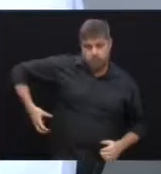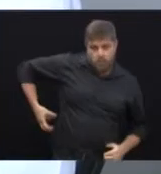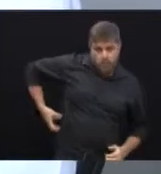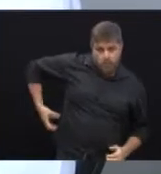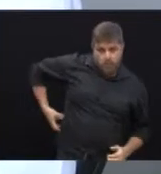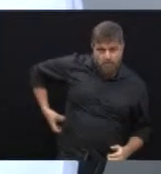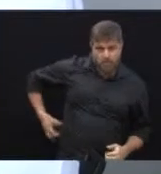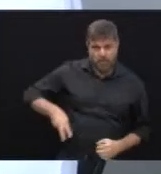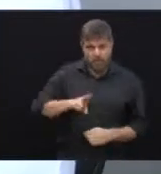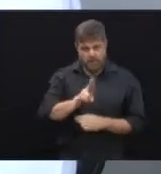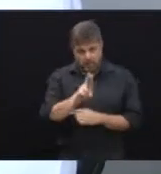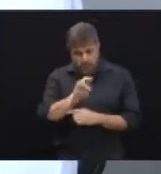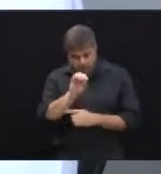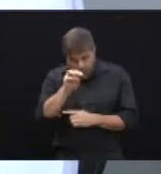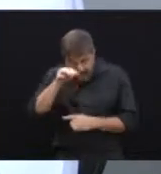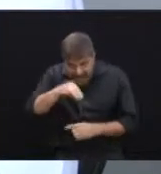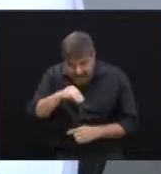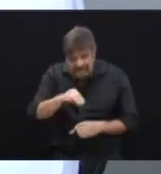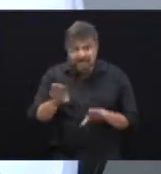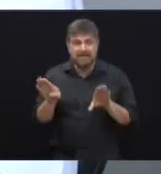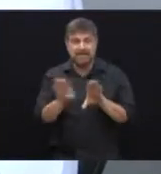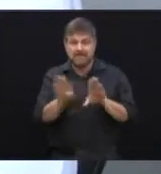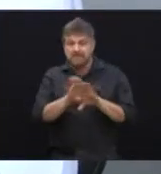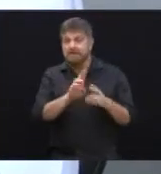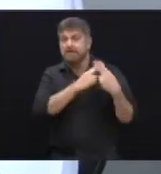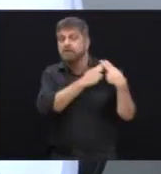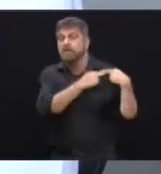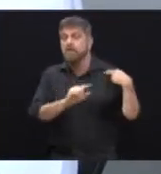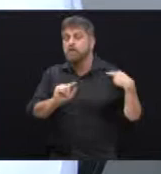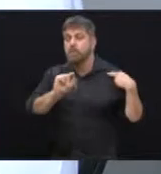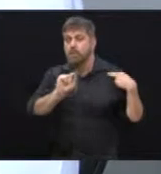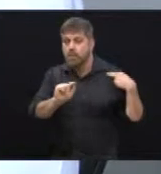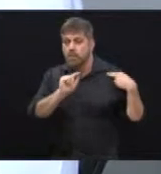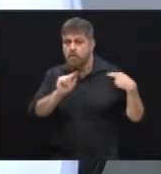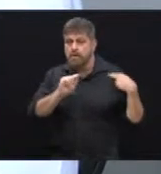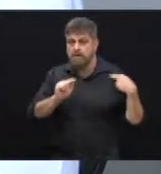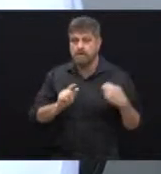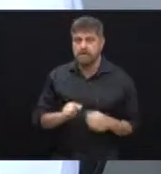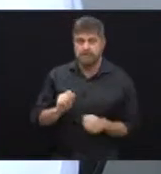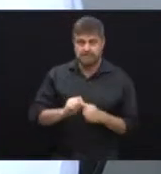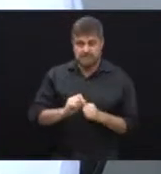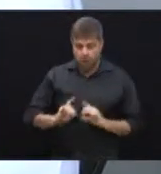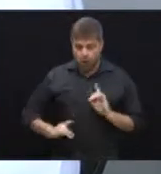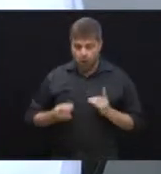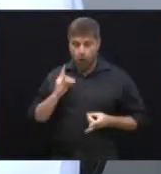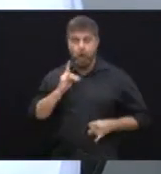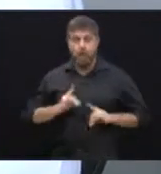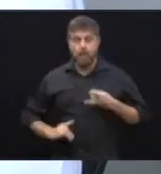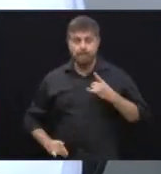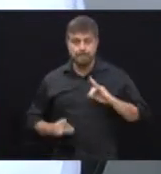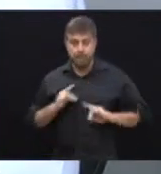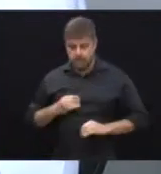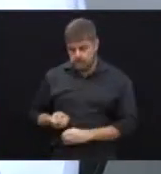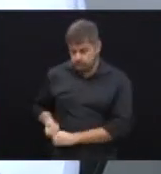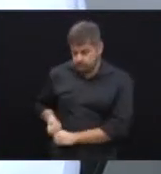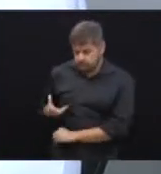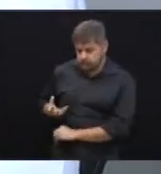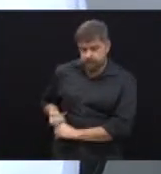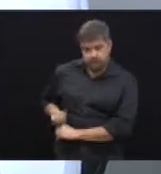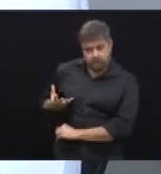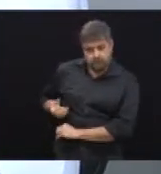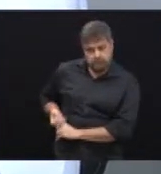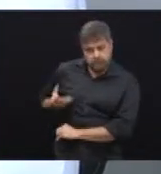O rim, além dessas funções, ele também tem a função de produzir alguns hormônios, né? Um